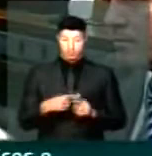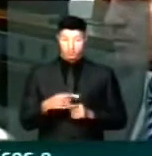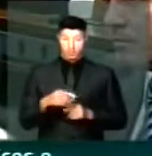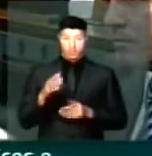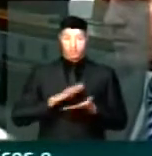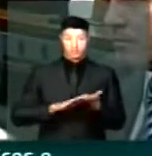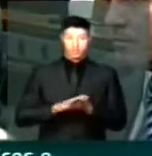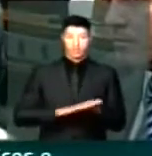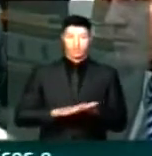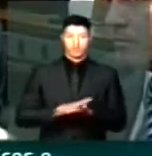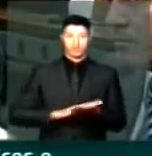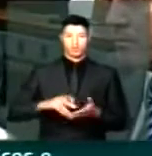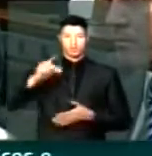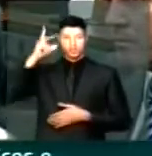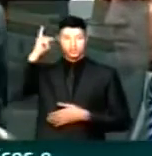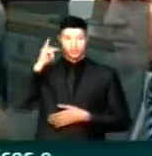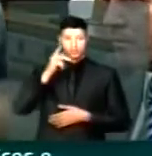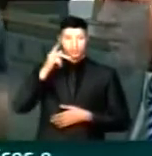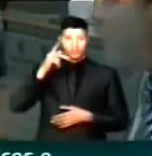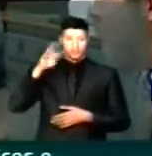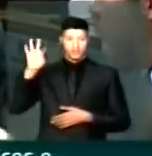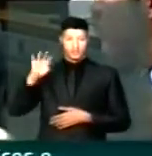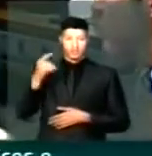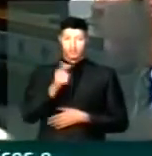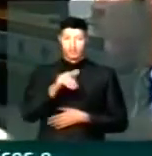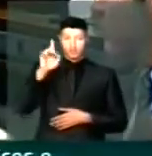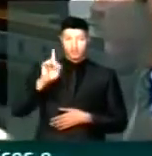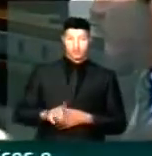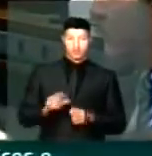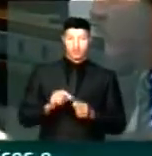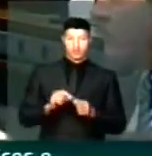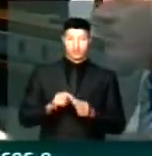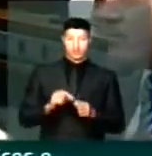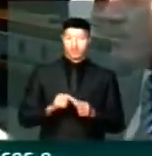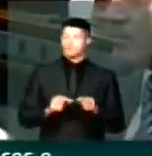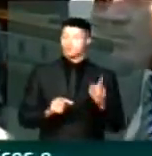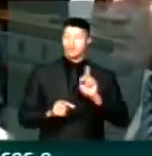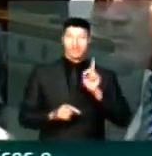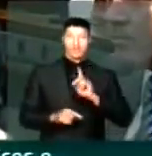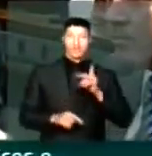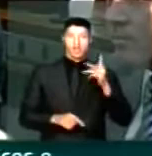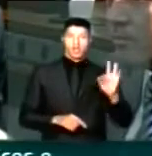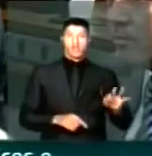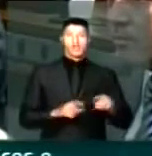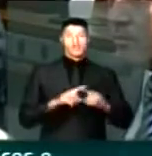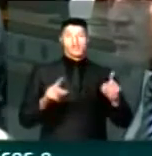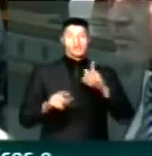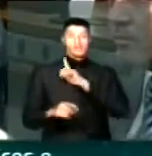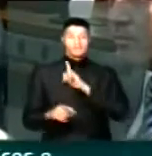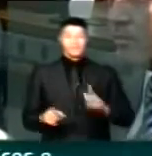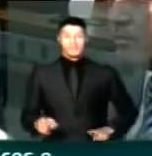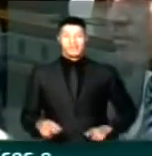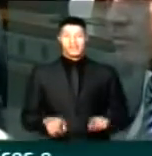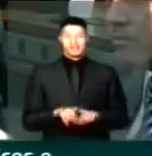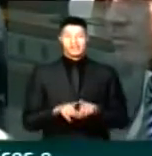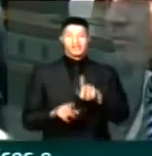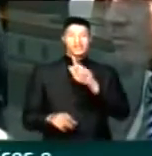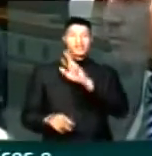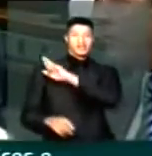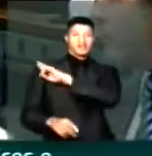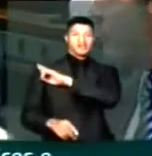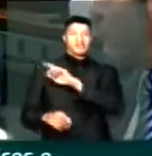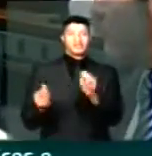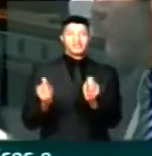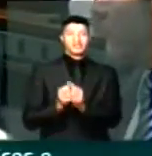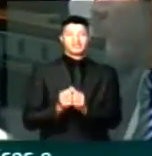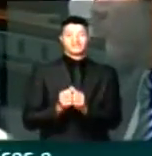nenhum partido, nem o meu antigo partido PT tem o direito de fazer, não o partido em si, mas o governo e as responsabilidades que tem com